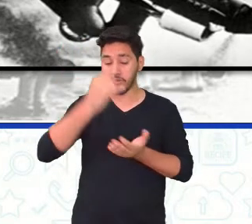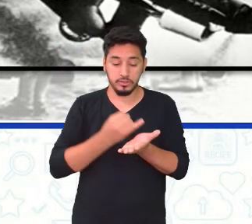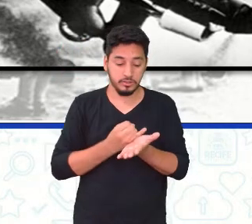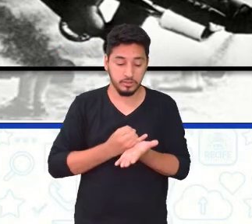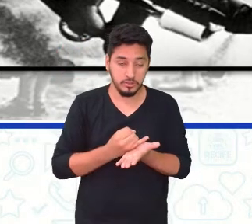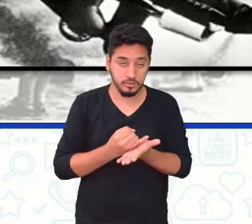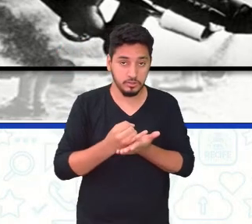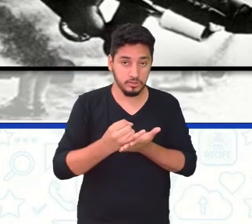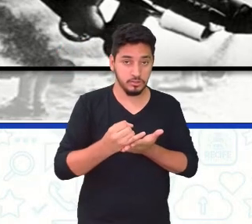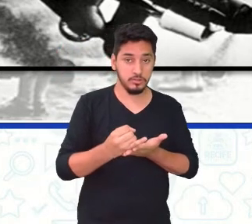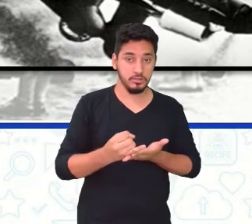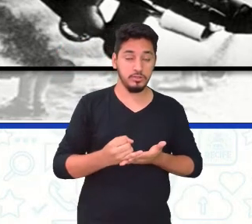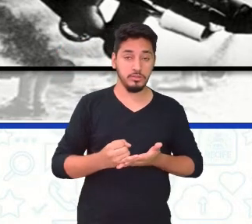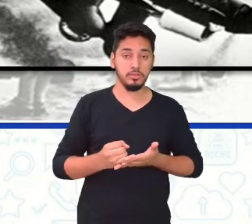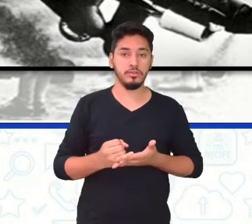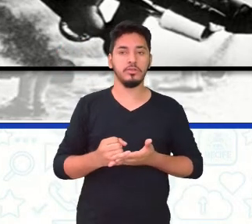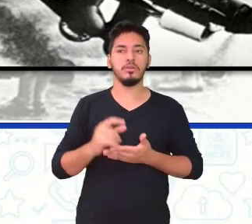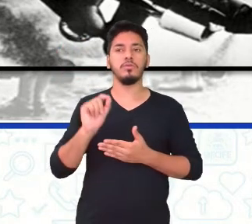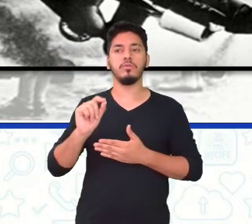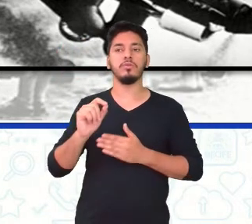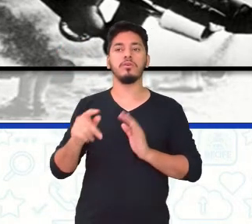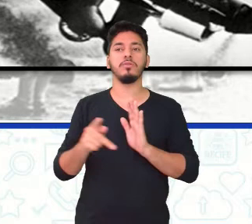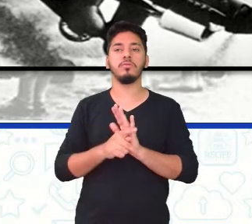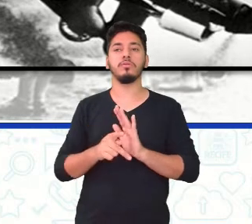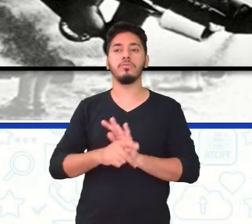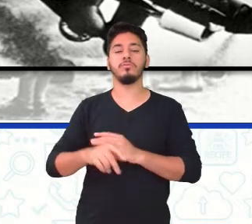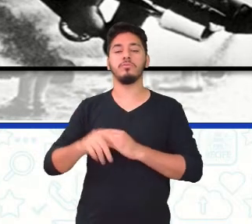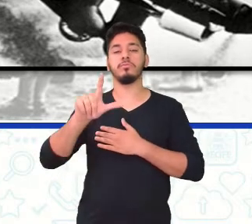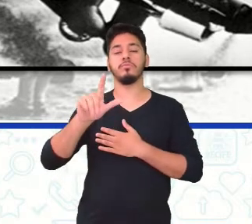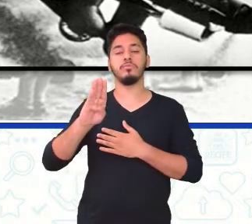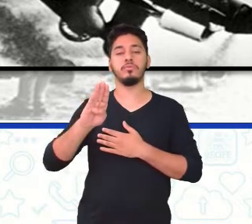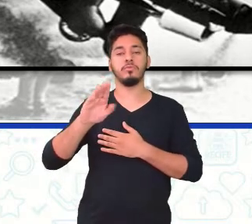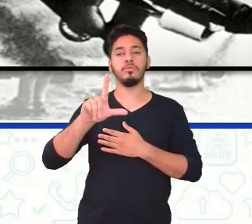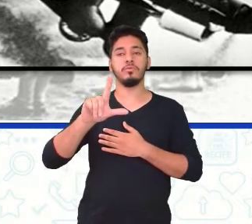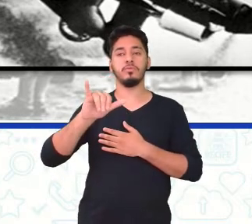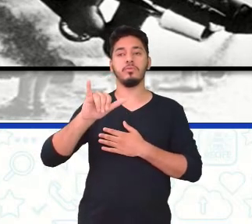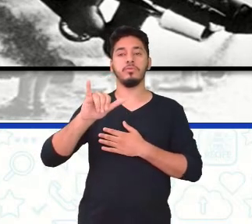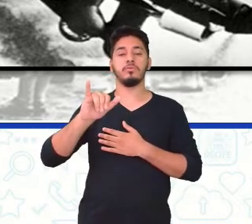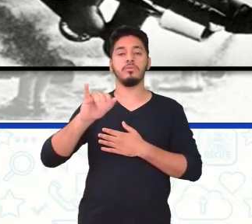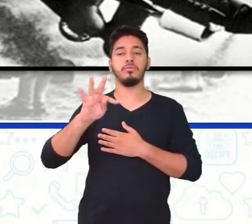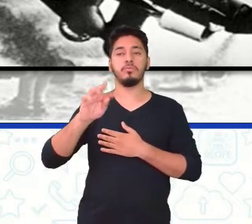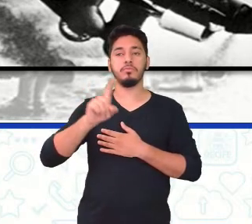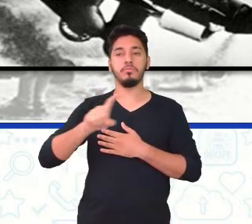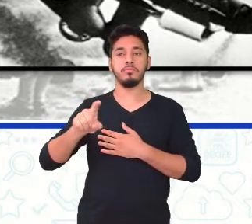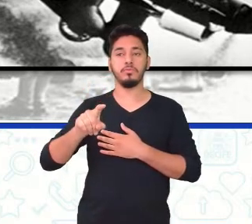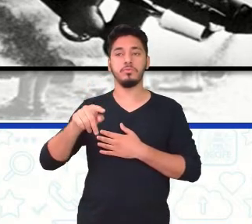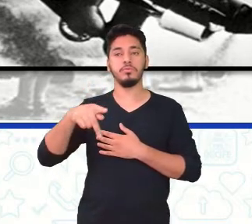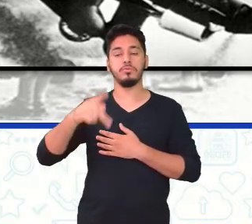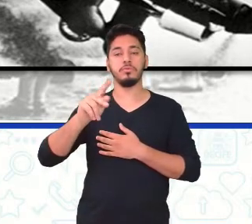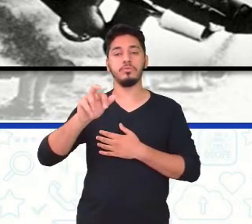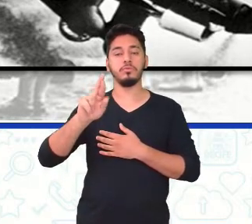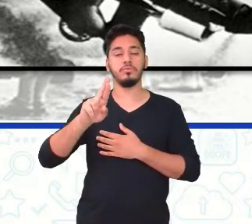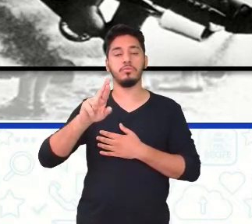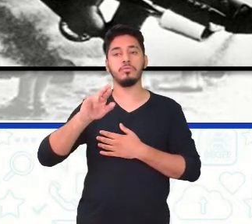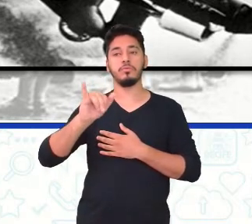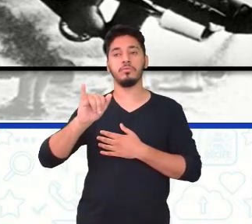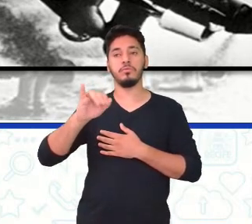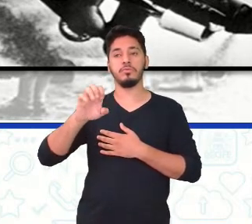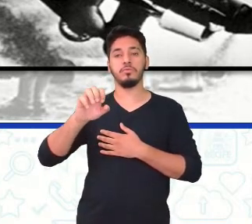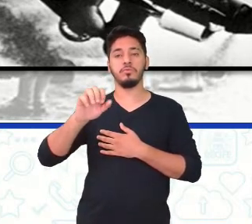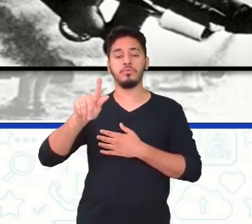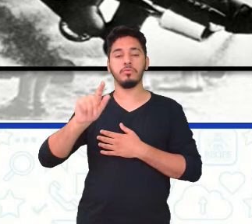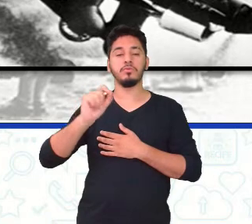inicia a chamada Blitzkrieg, né, que é a chamada técnica aí da Guerra